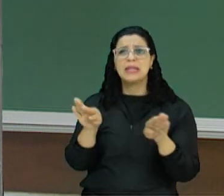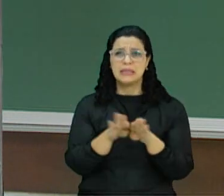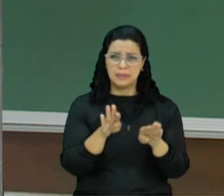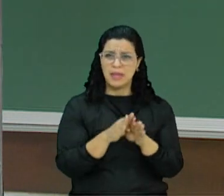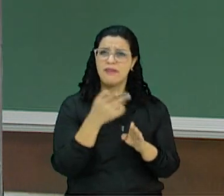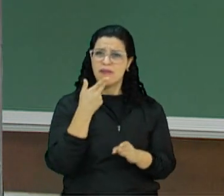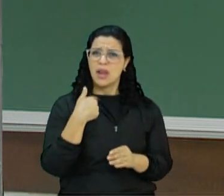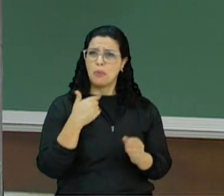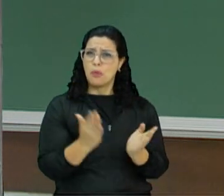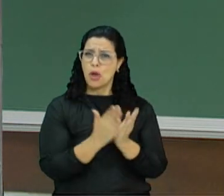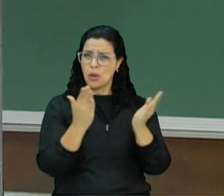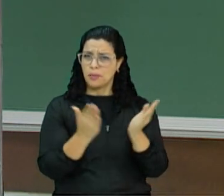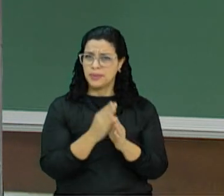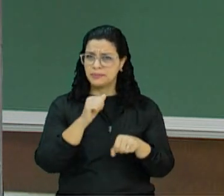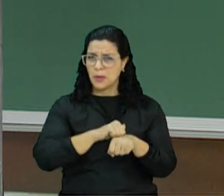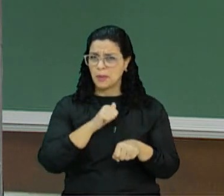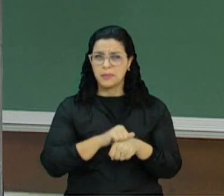pobre.